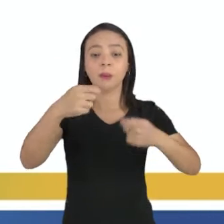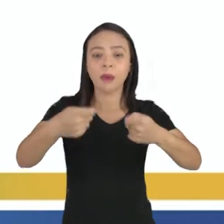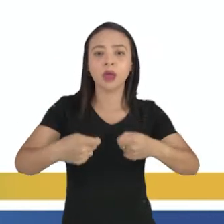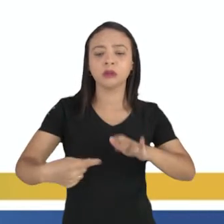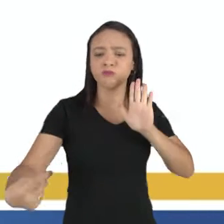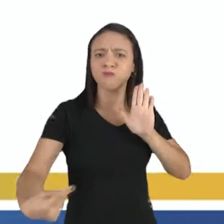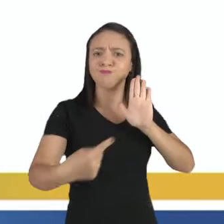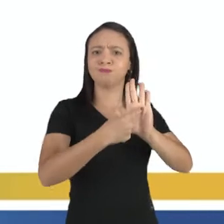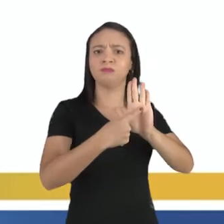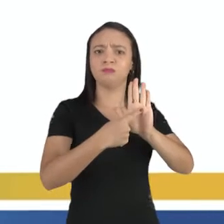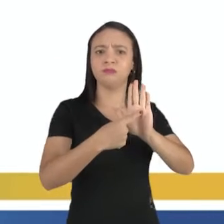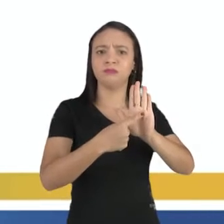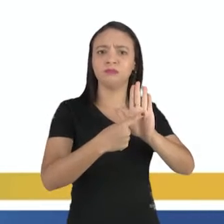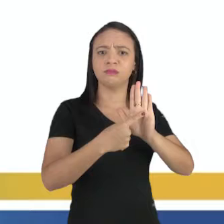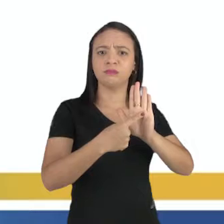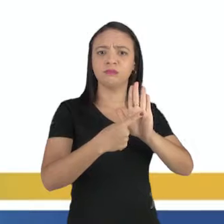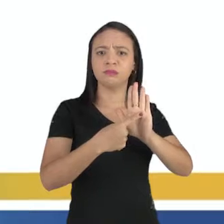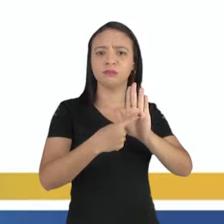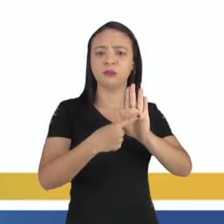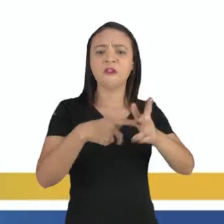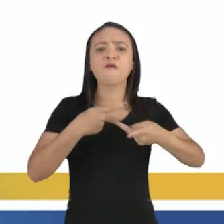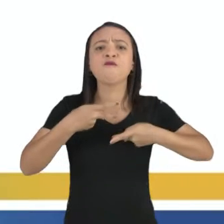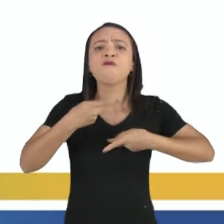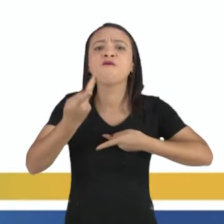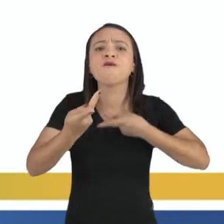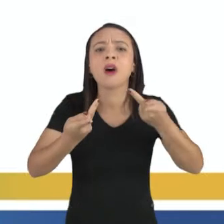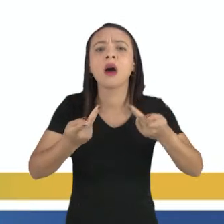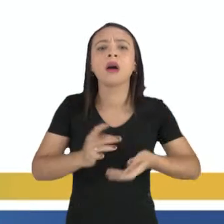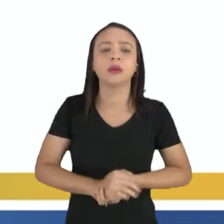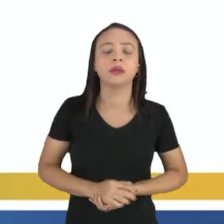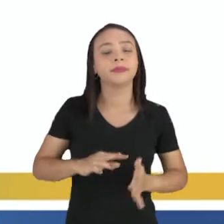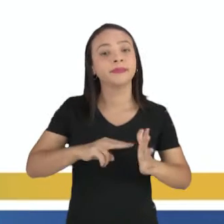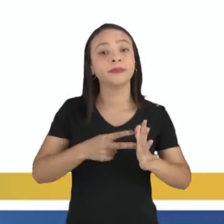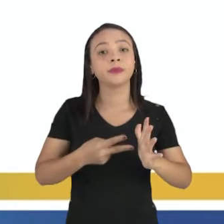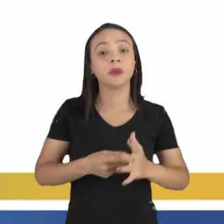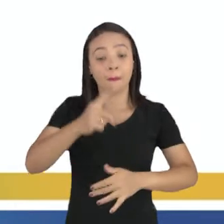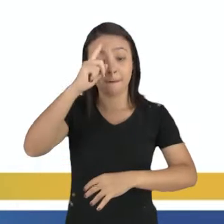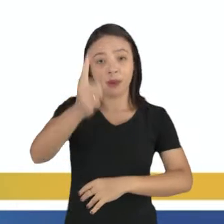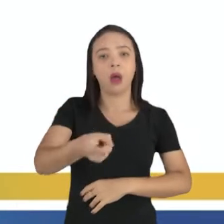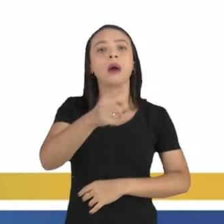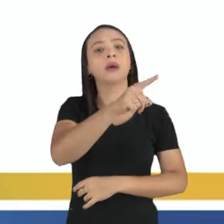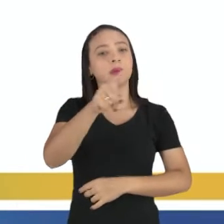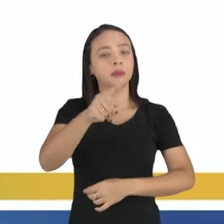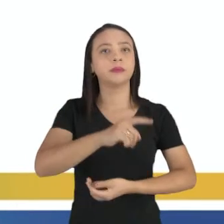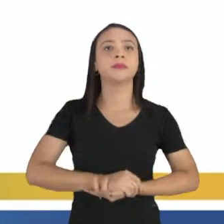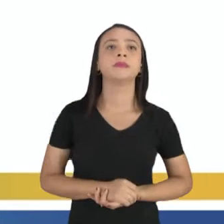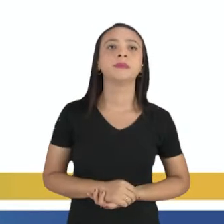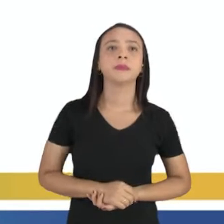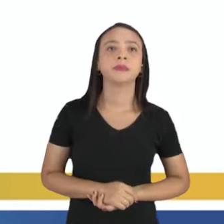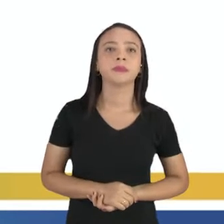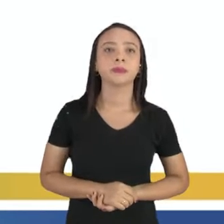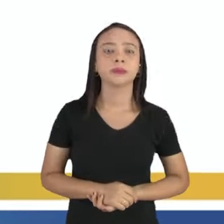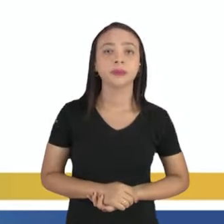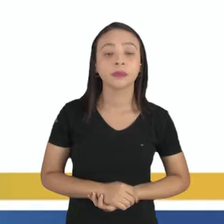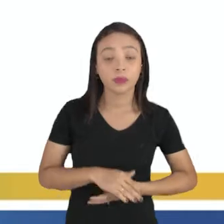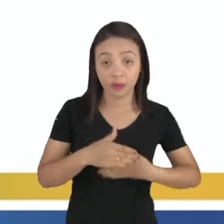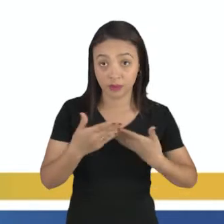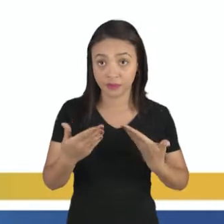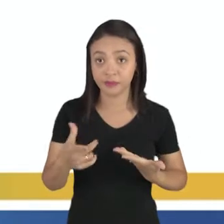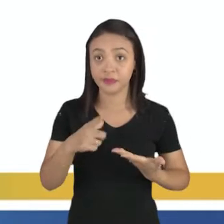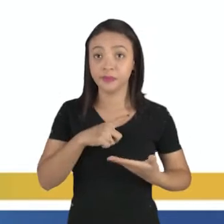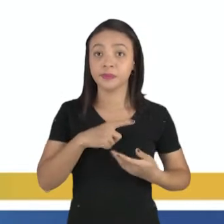denuncie, rompa. Então, ele está dando uma ordem para você fazer. Ok? E aí nós temos